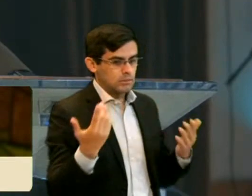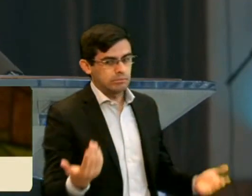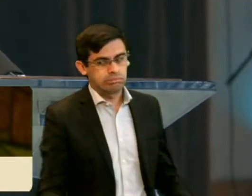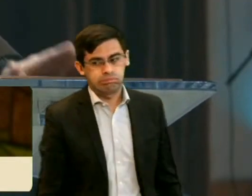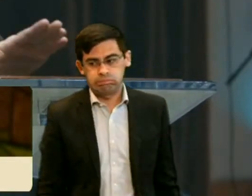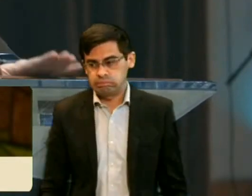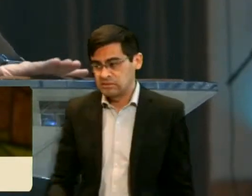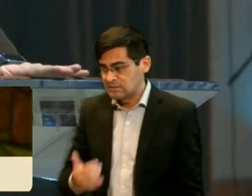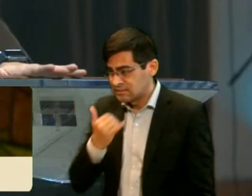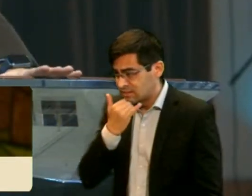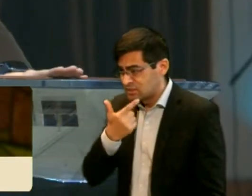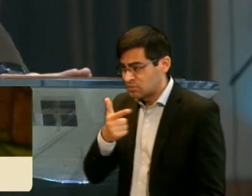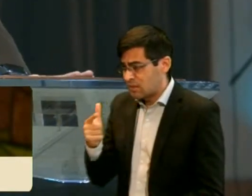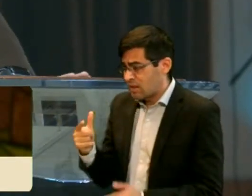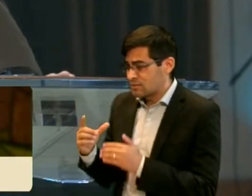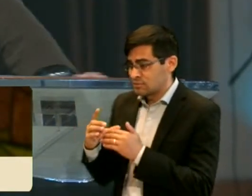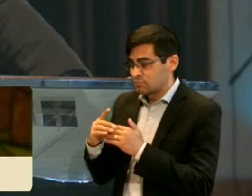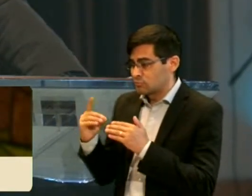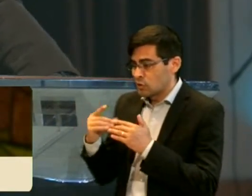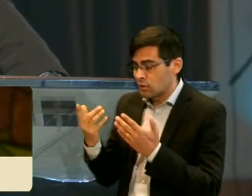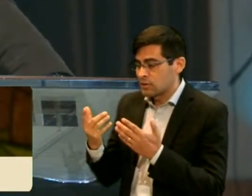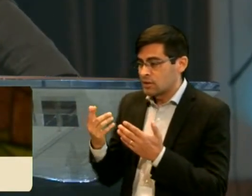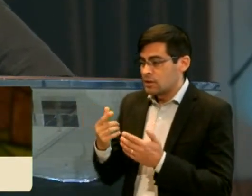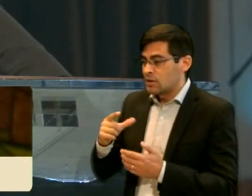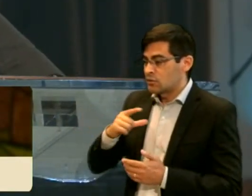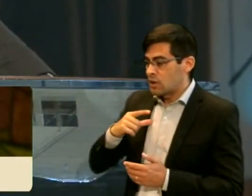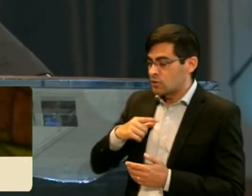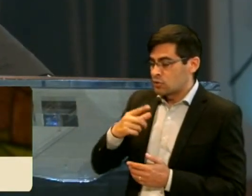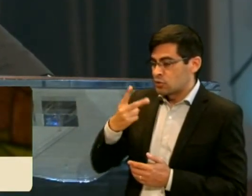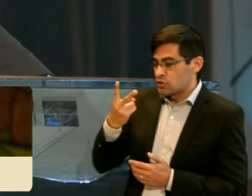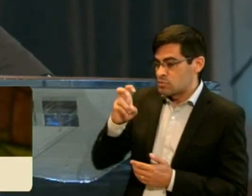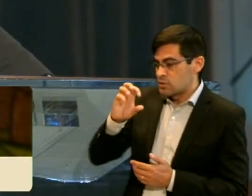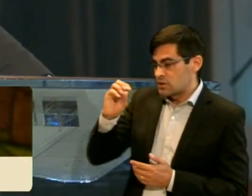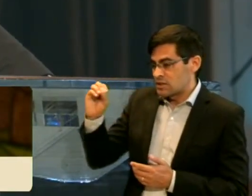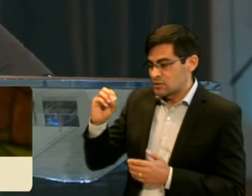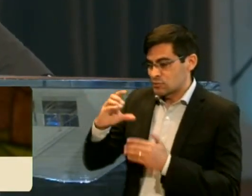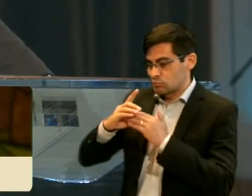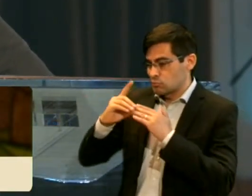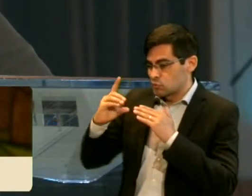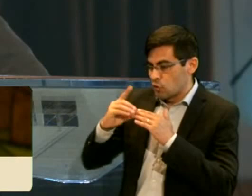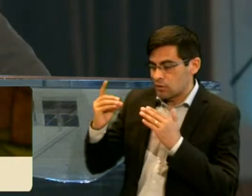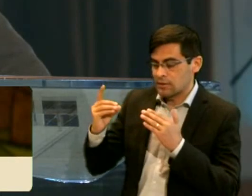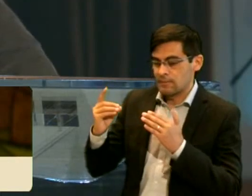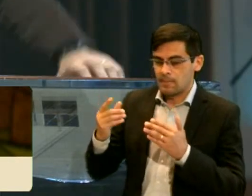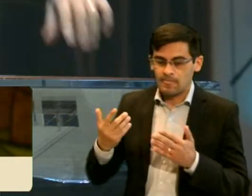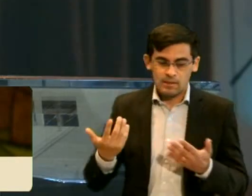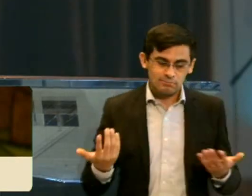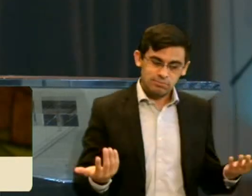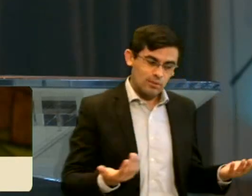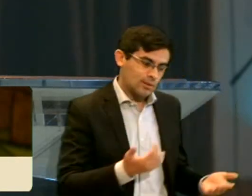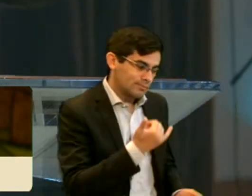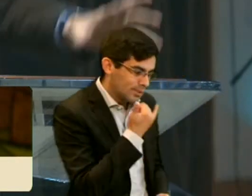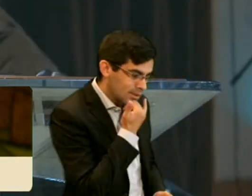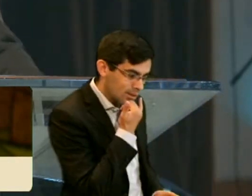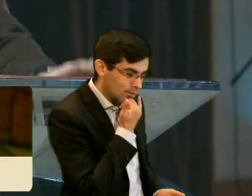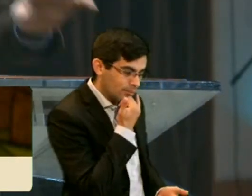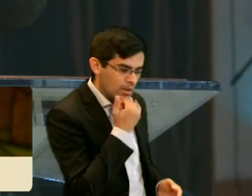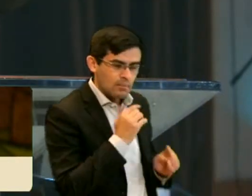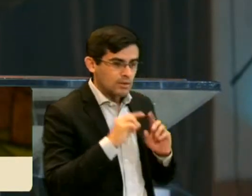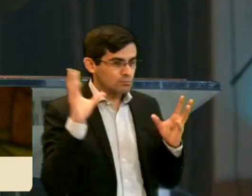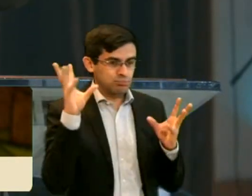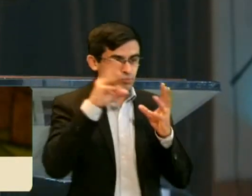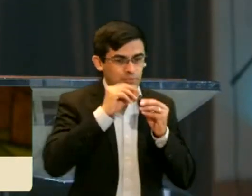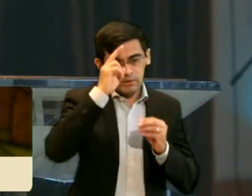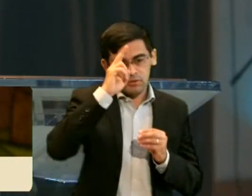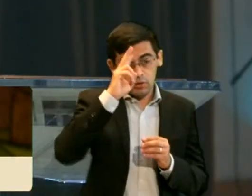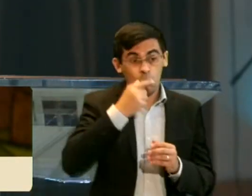esse dinheiro, mas Deus mandou eu comprar. Eu tenho $2.500. Falou, não tem como. Resumindo a história, o cara não